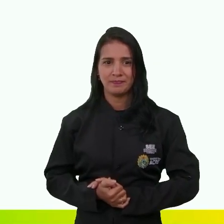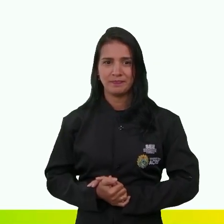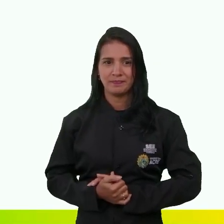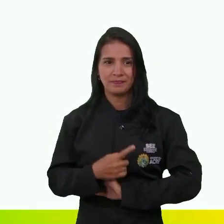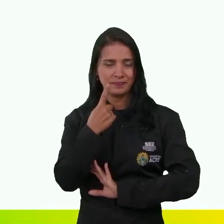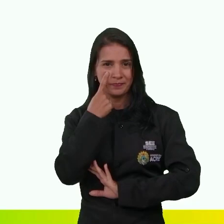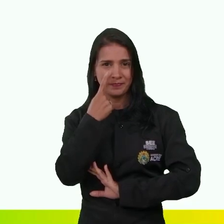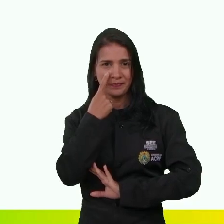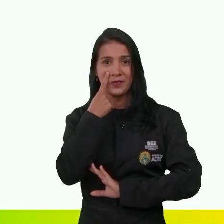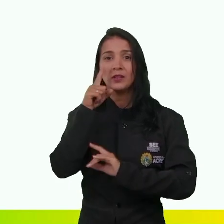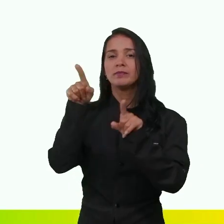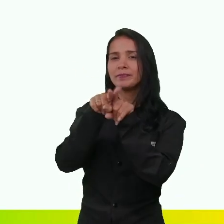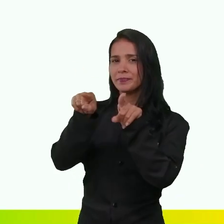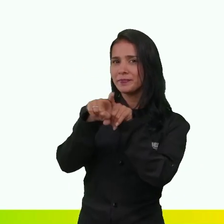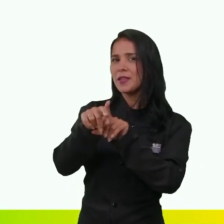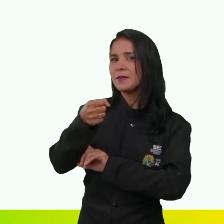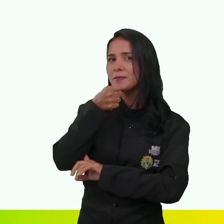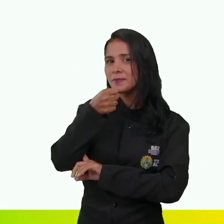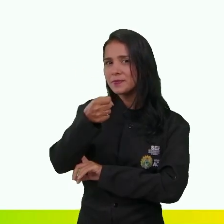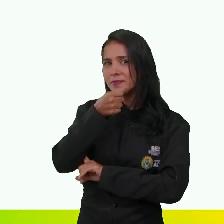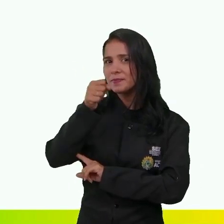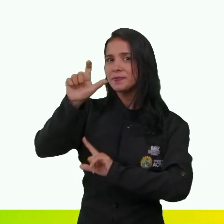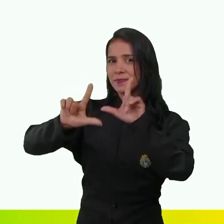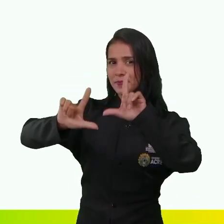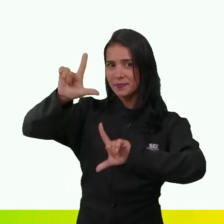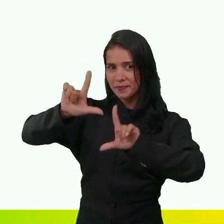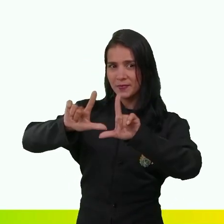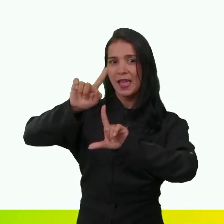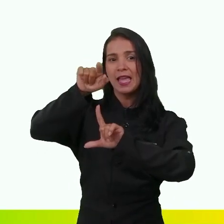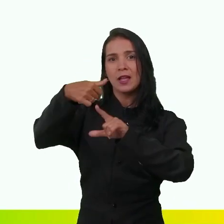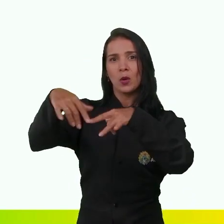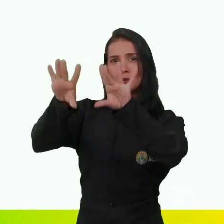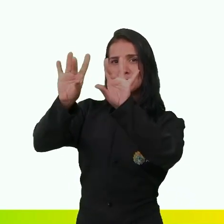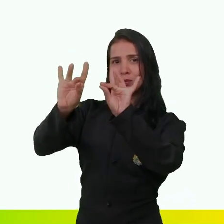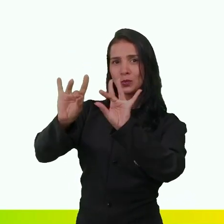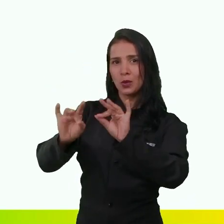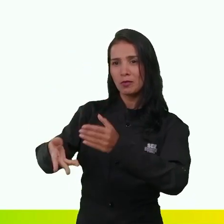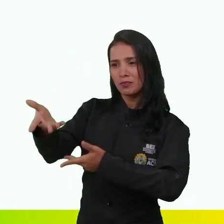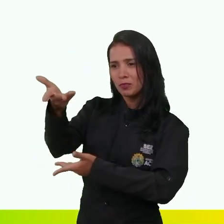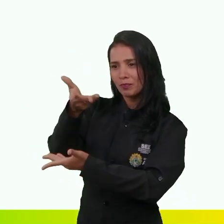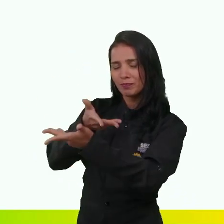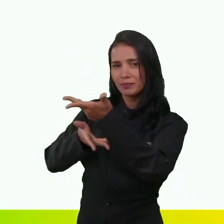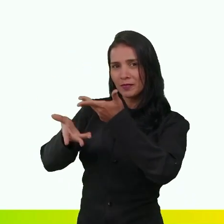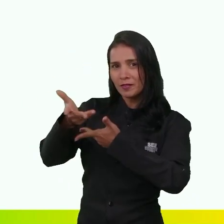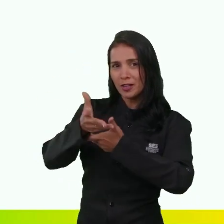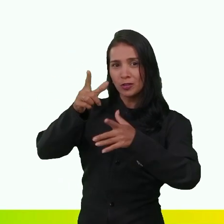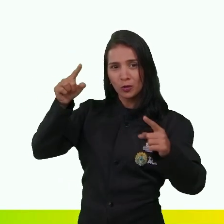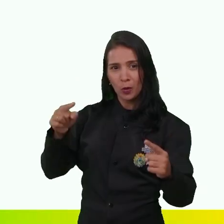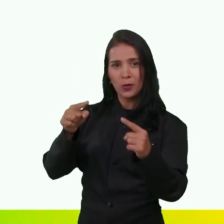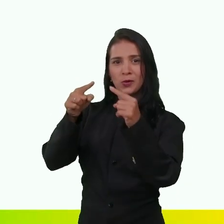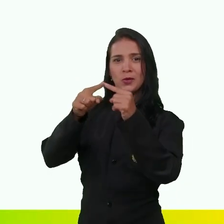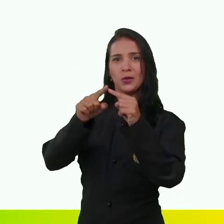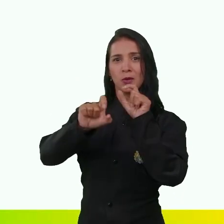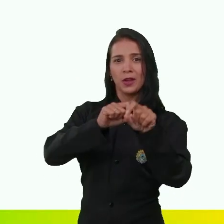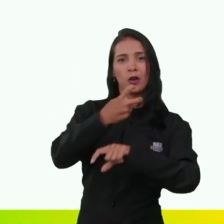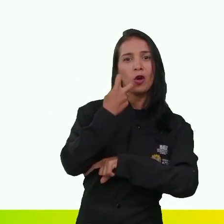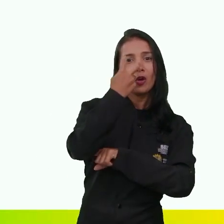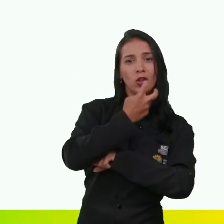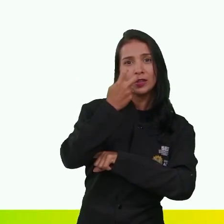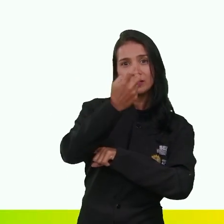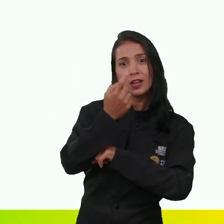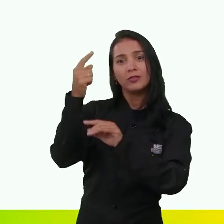Temos também a entrevista, que é um texto dialogado, combina a oralidade e escrita com perguntas